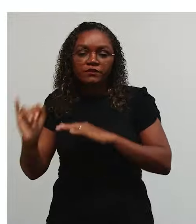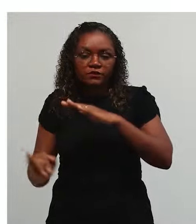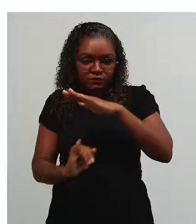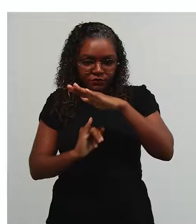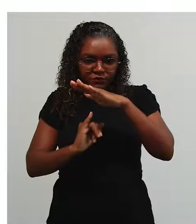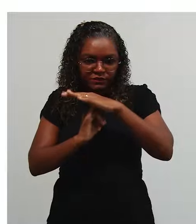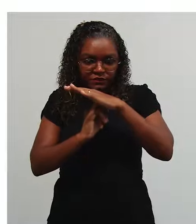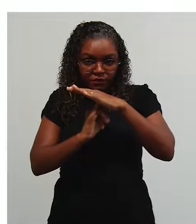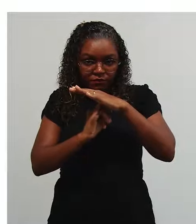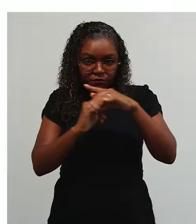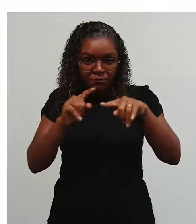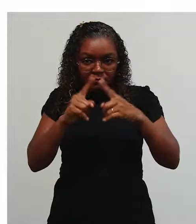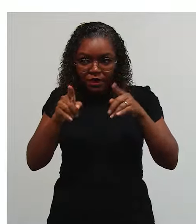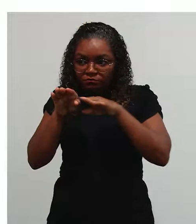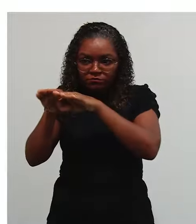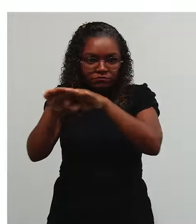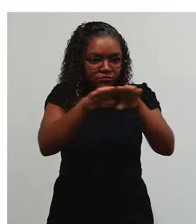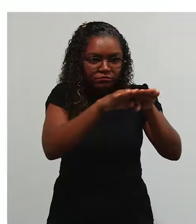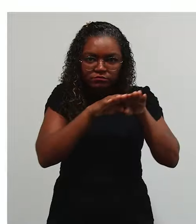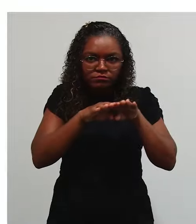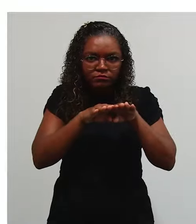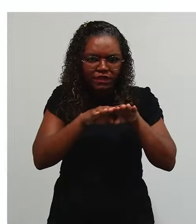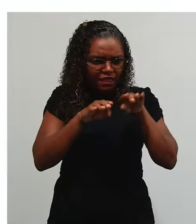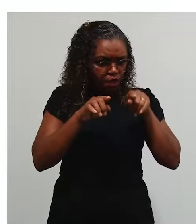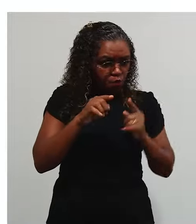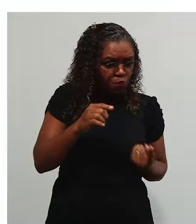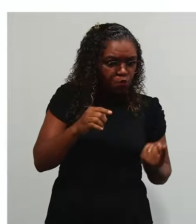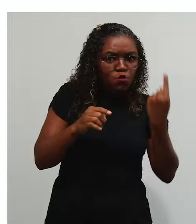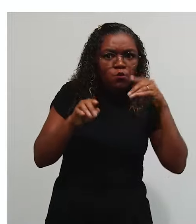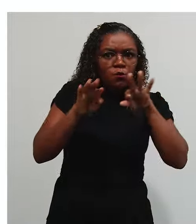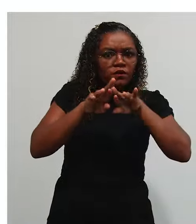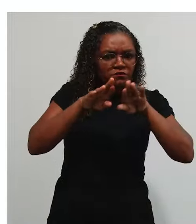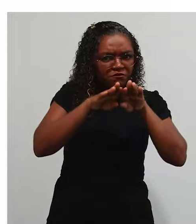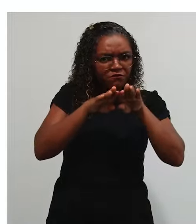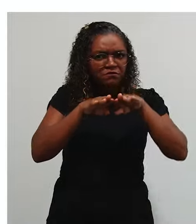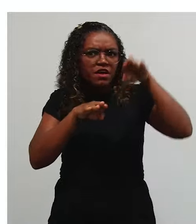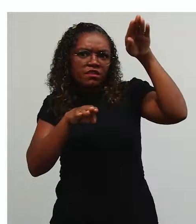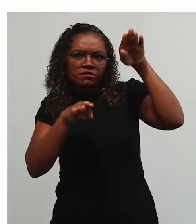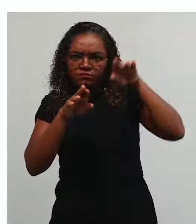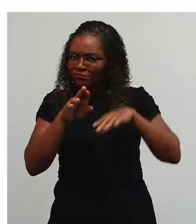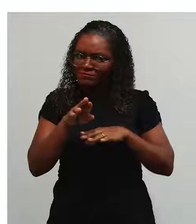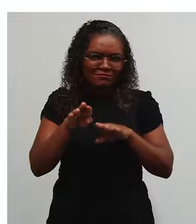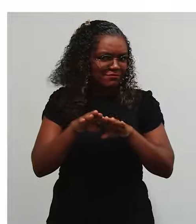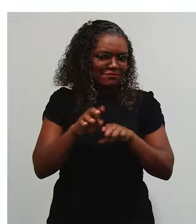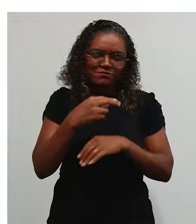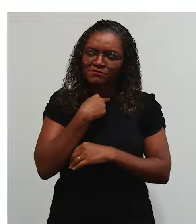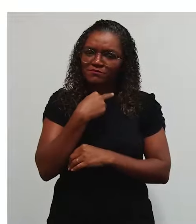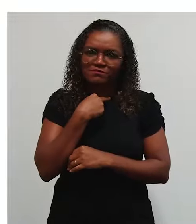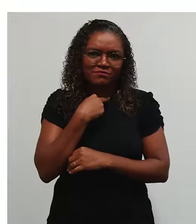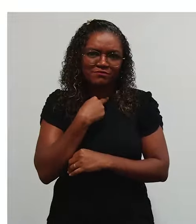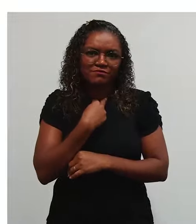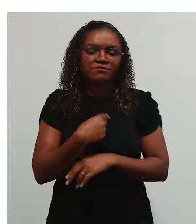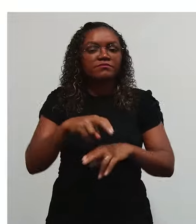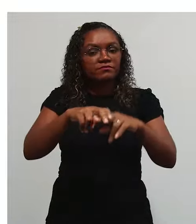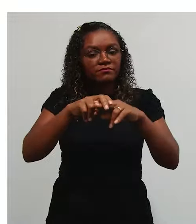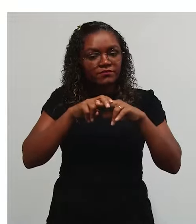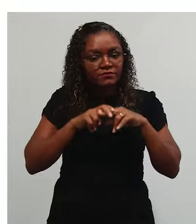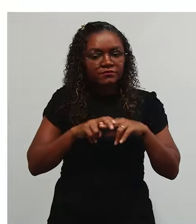de tributo que não seja uniforme em todo o território nacional ou que implique distinção ou preferência em relação a estado DF ou